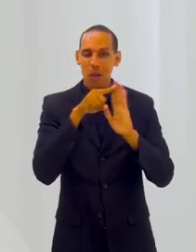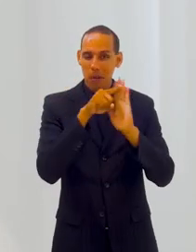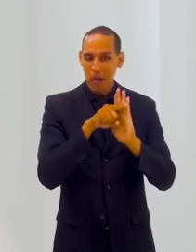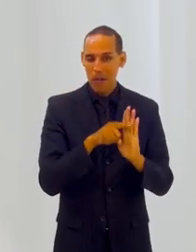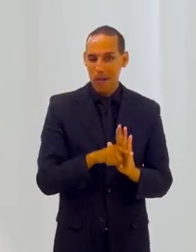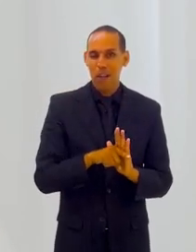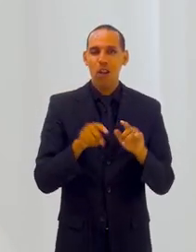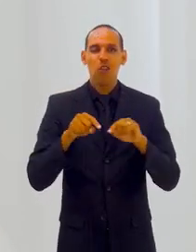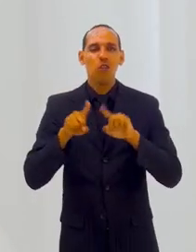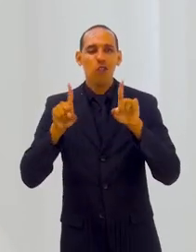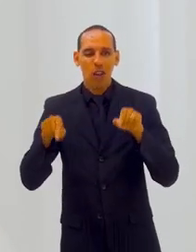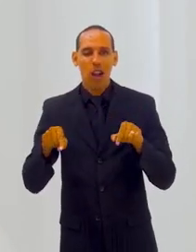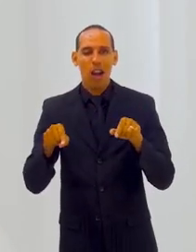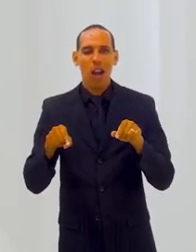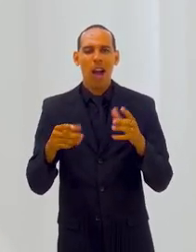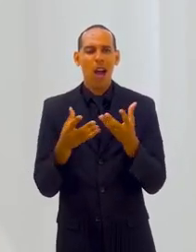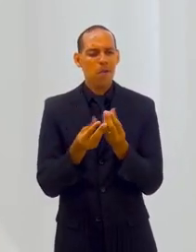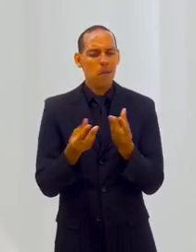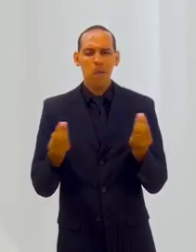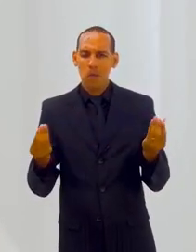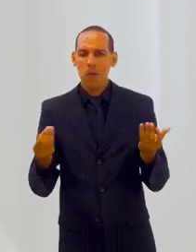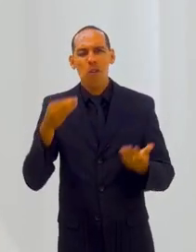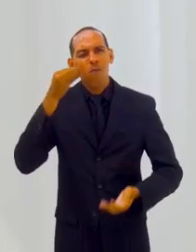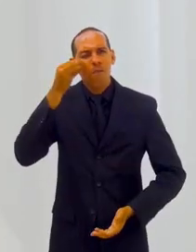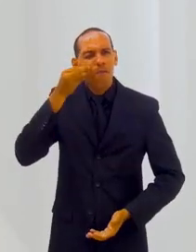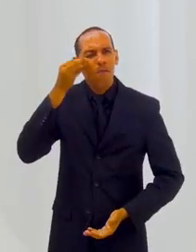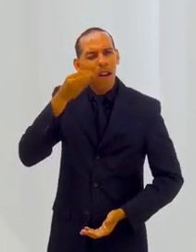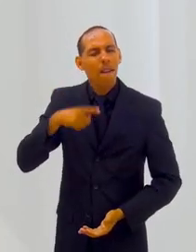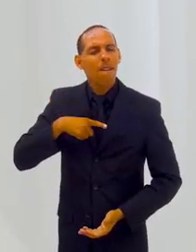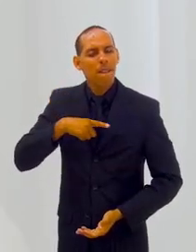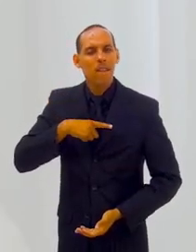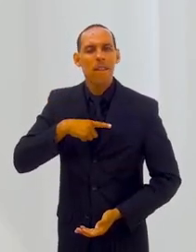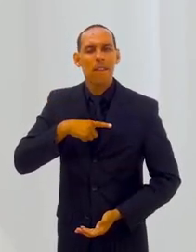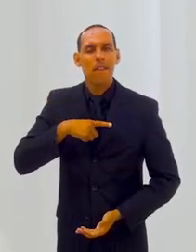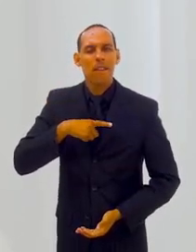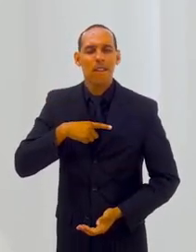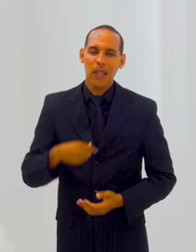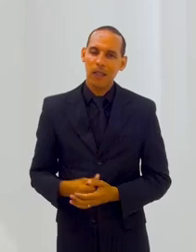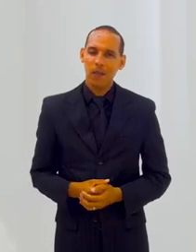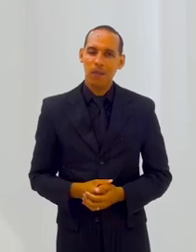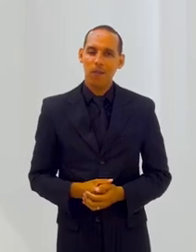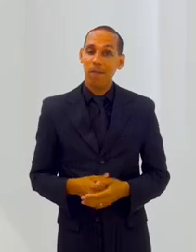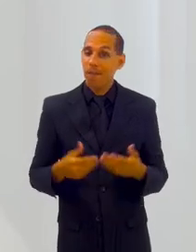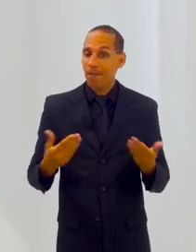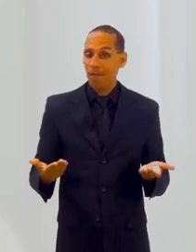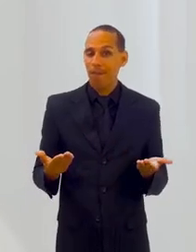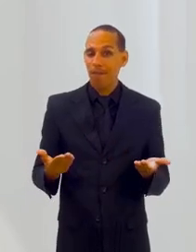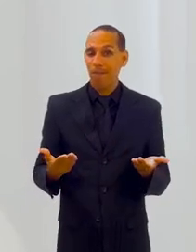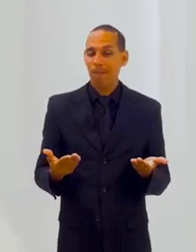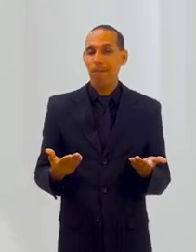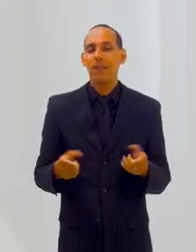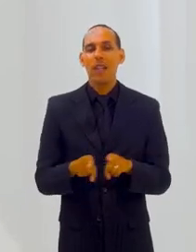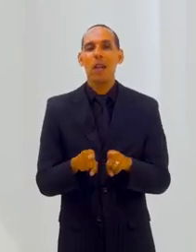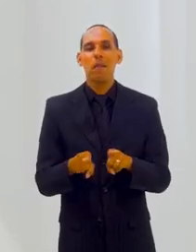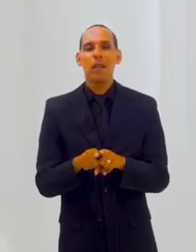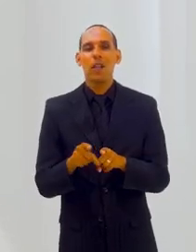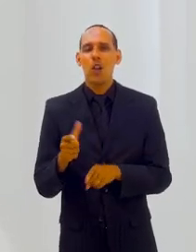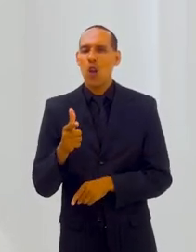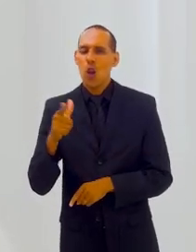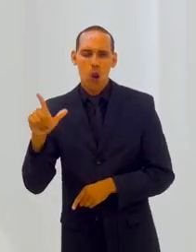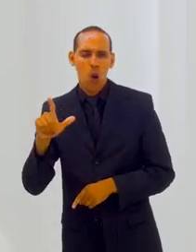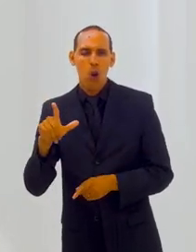e funcionários muito experientes, né? E que o Senar, complementarmente, também